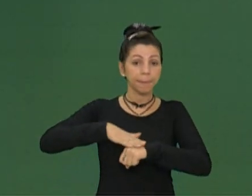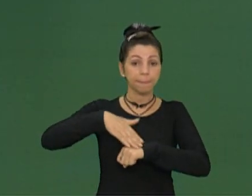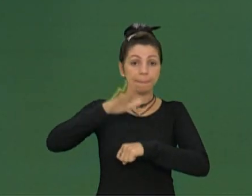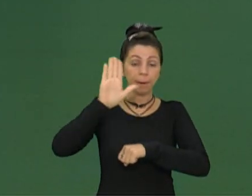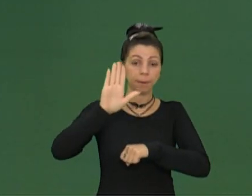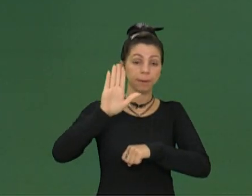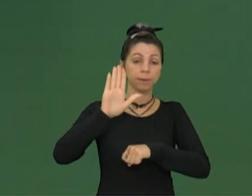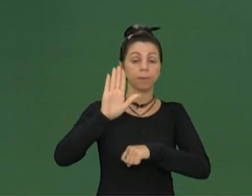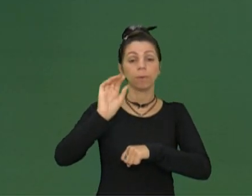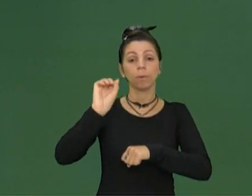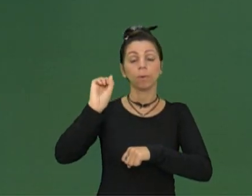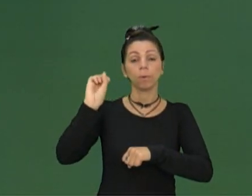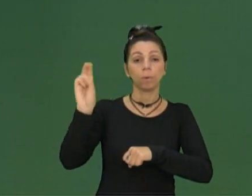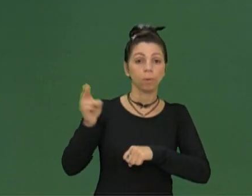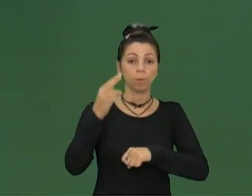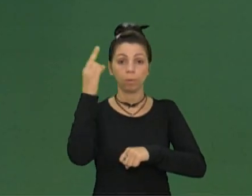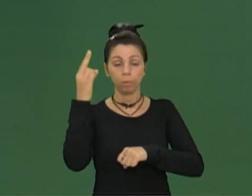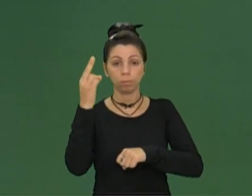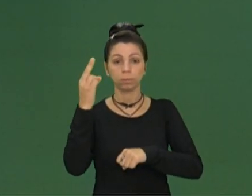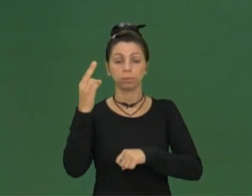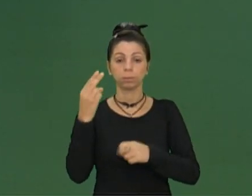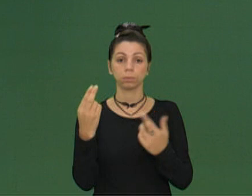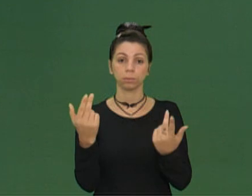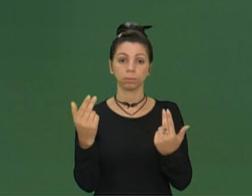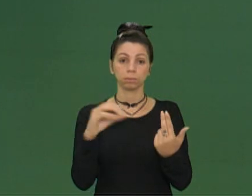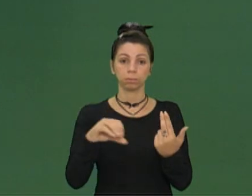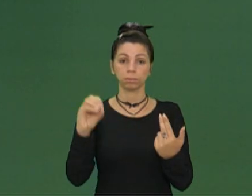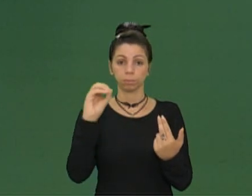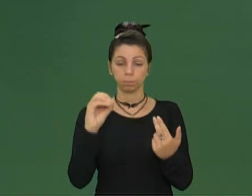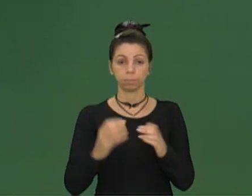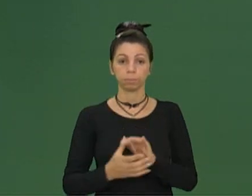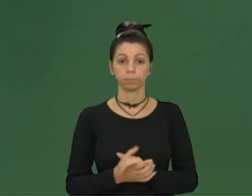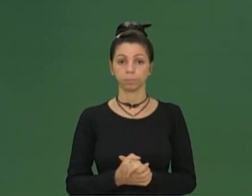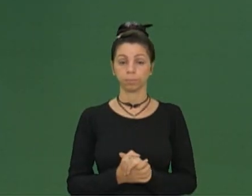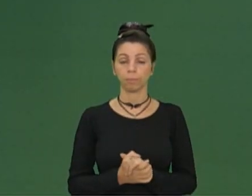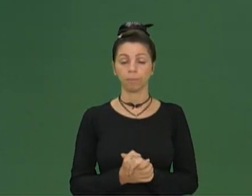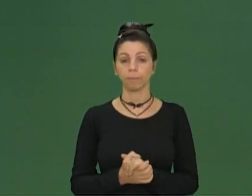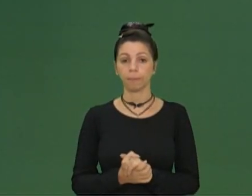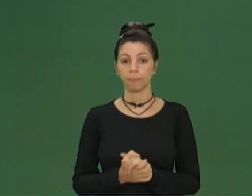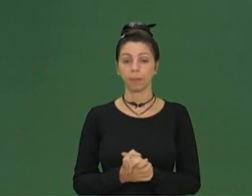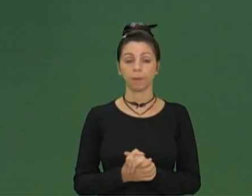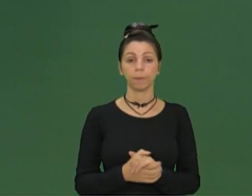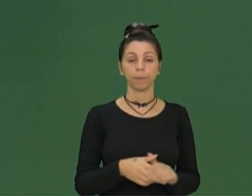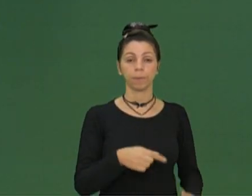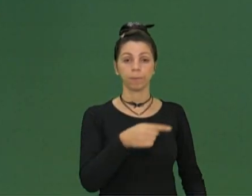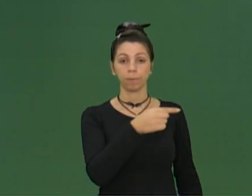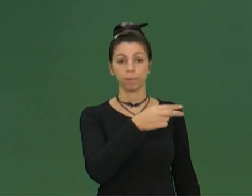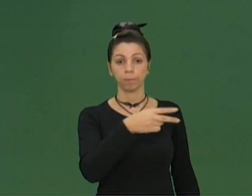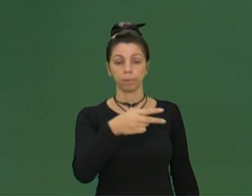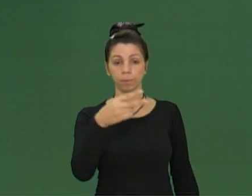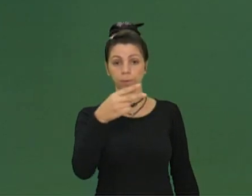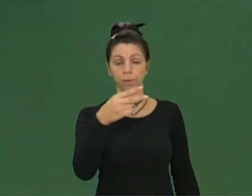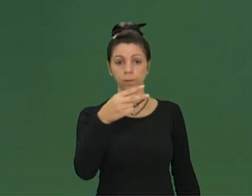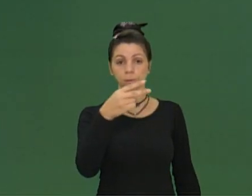a zero. Isolando a minha incógnita, certo? O 2 é negativo, passei para o segundo membro sendo positivo.